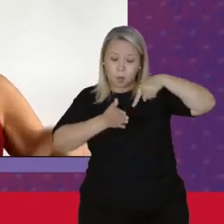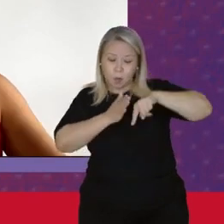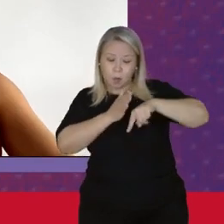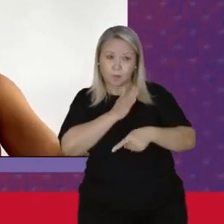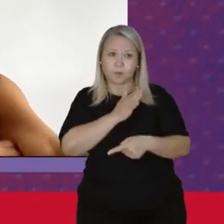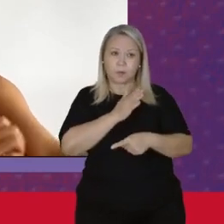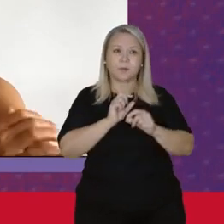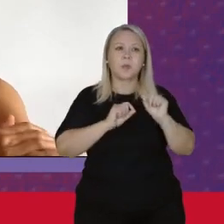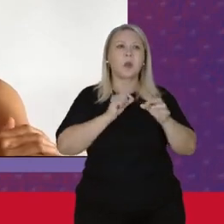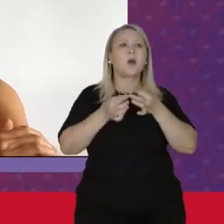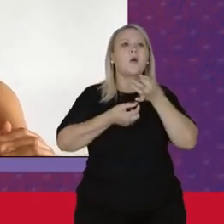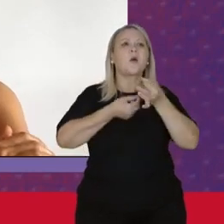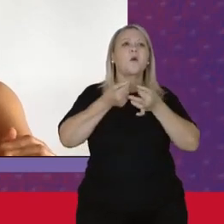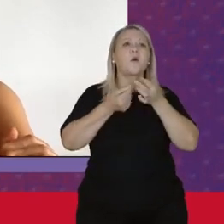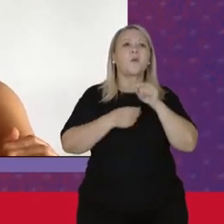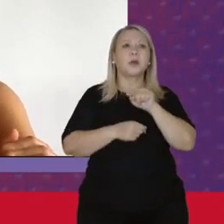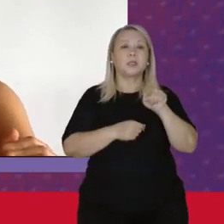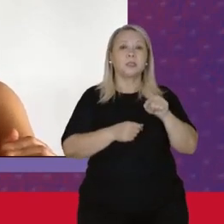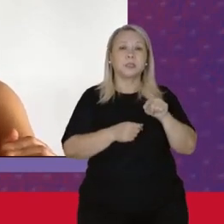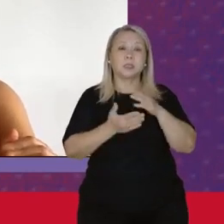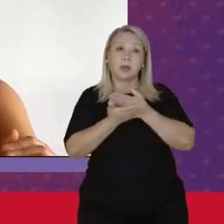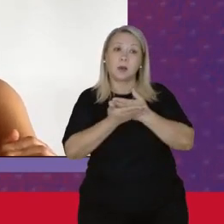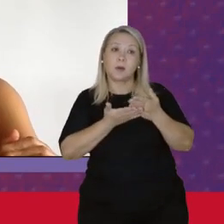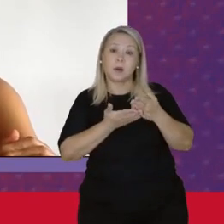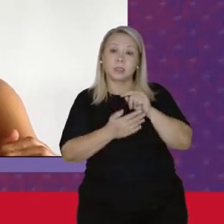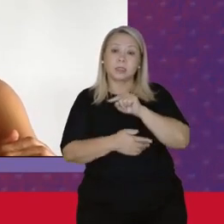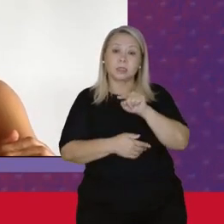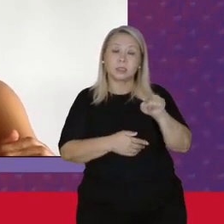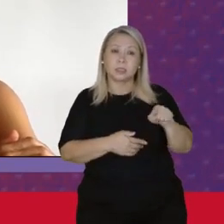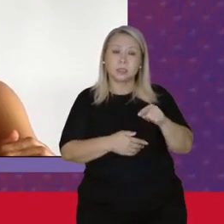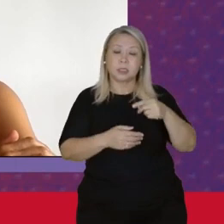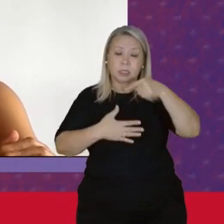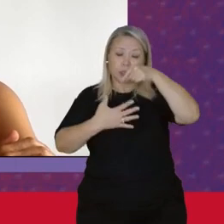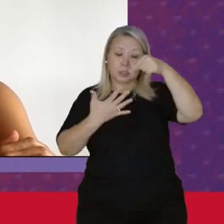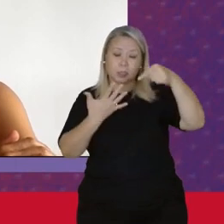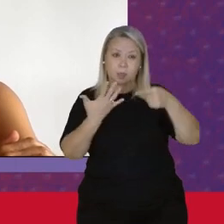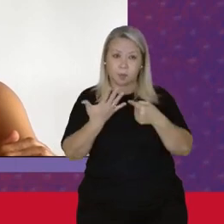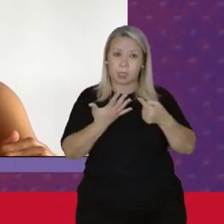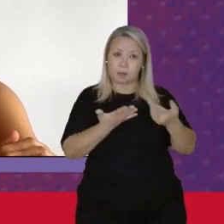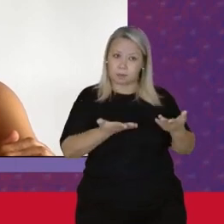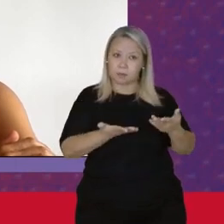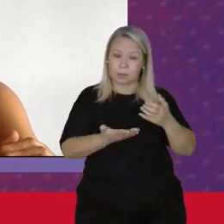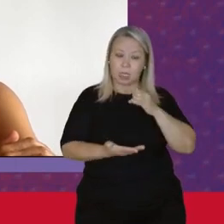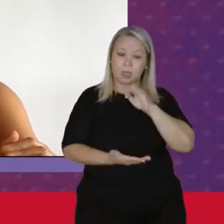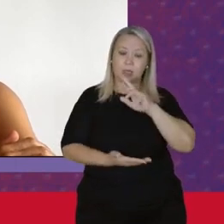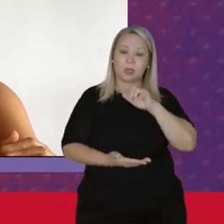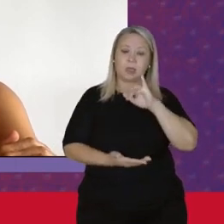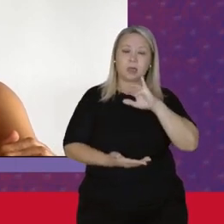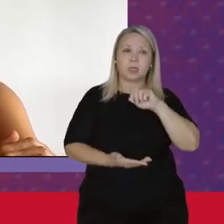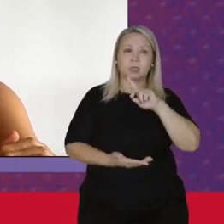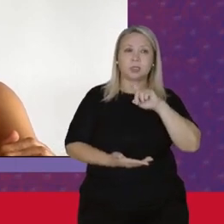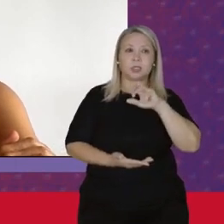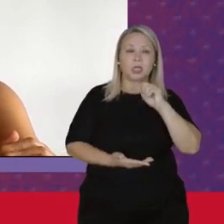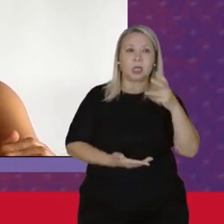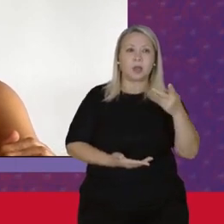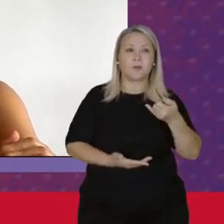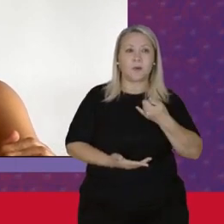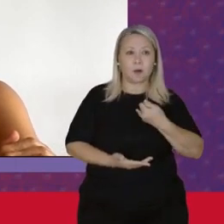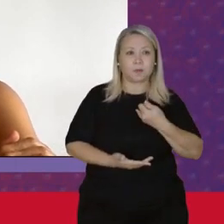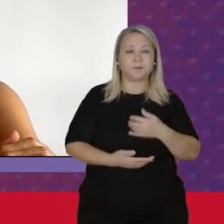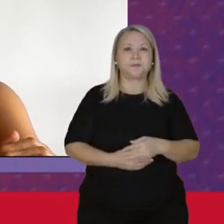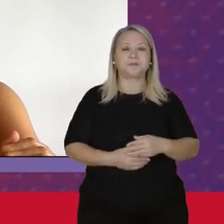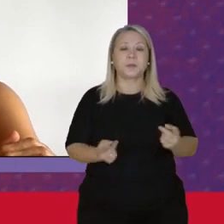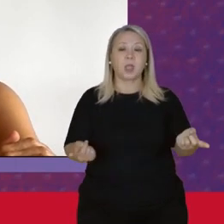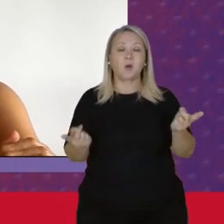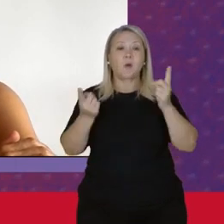vocês comentassem isso, a partir desses elementos que a Iridiane nos traz. Agora, nós vamos inverter um pouquinho